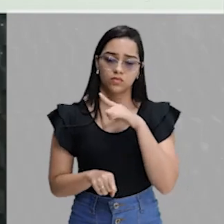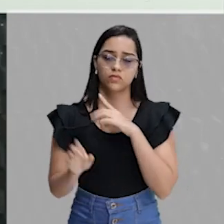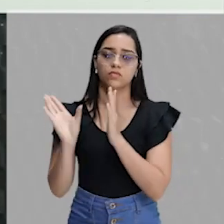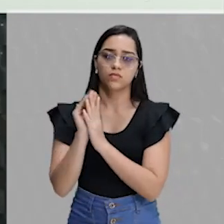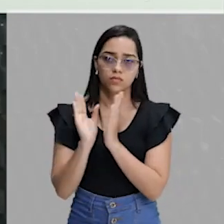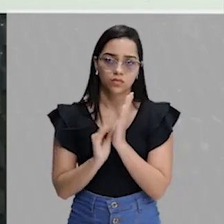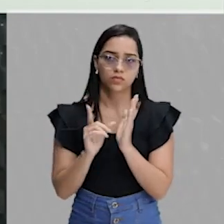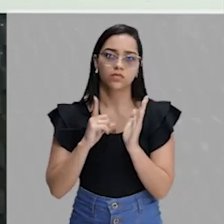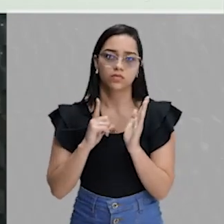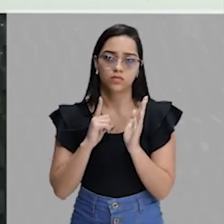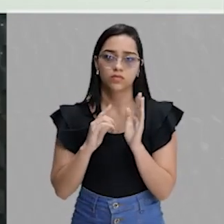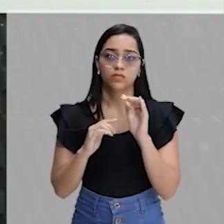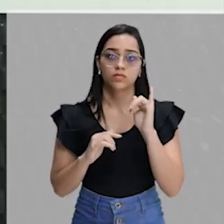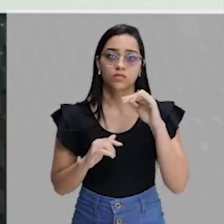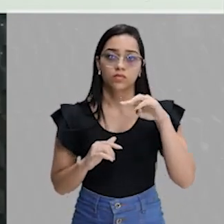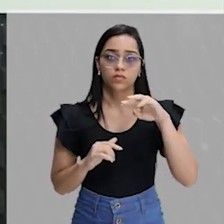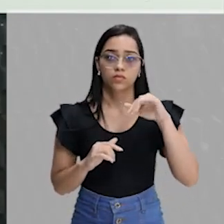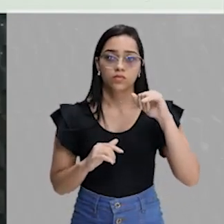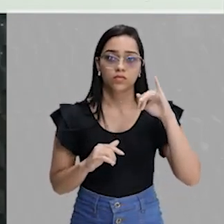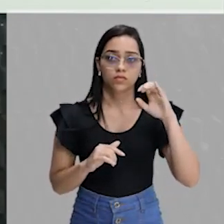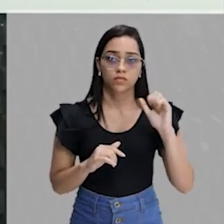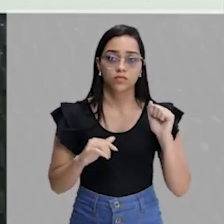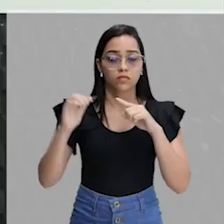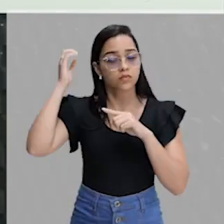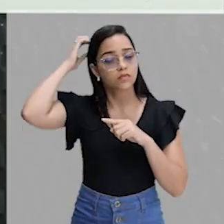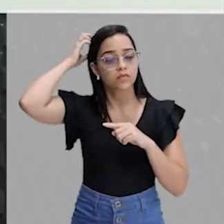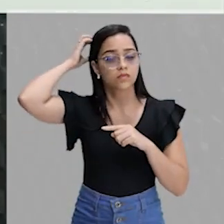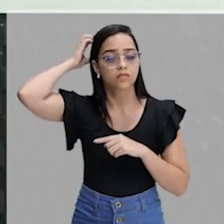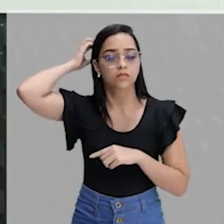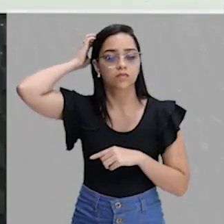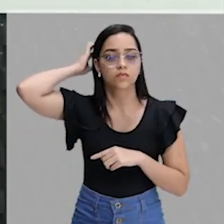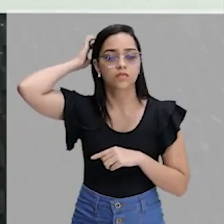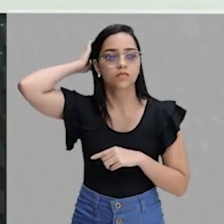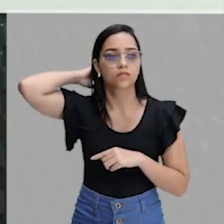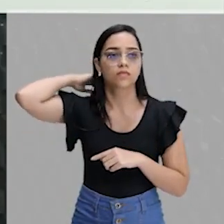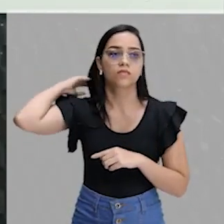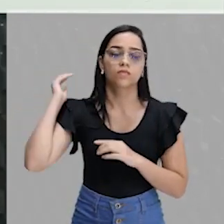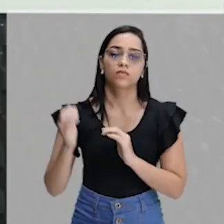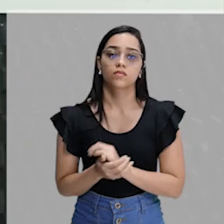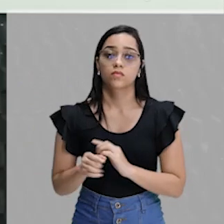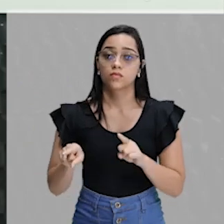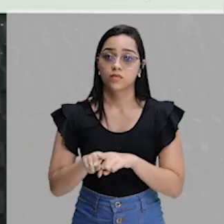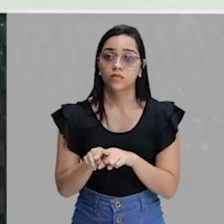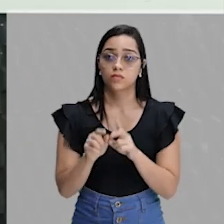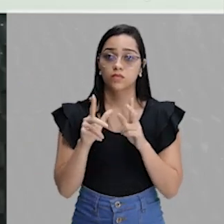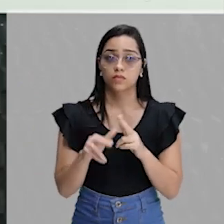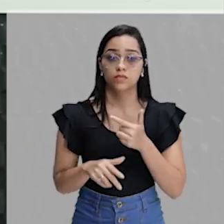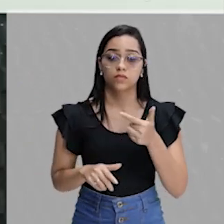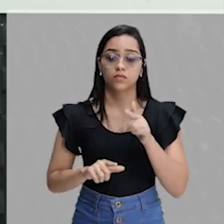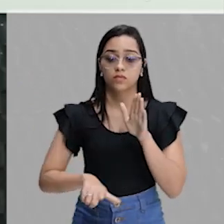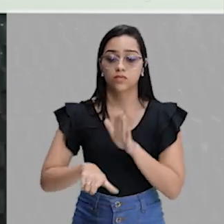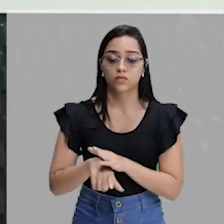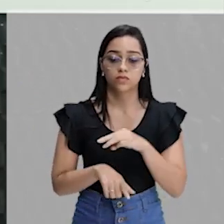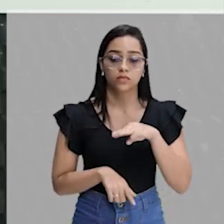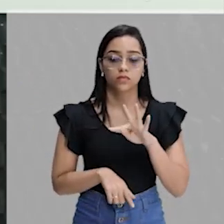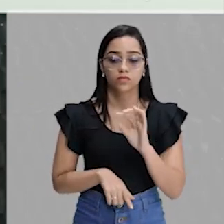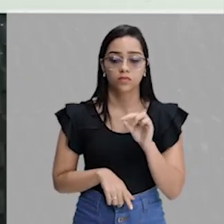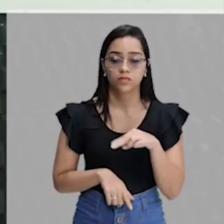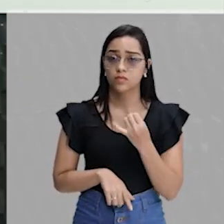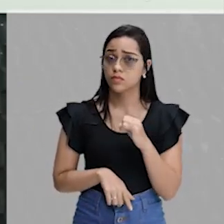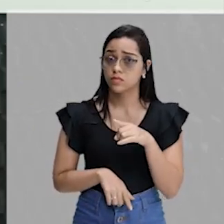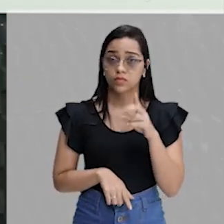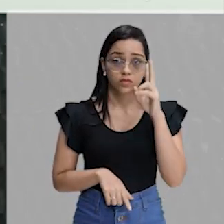assunto de cinemática, né? Lá no capítulo de cinemática, tá ok? A mesma coisa sobre a segunda lei de Newton. Se você